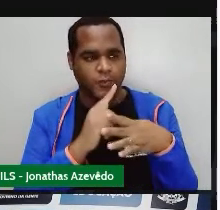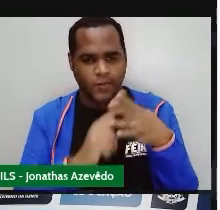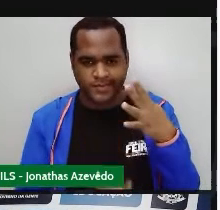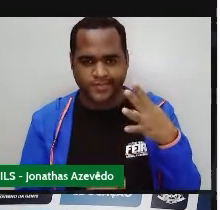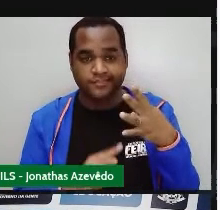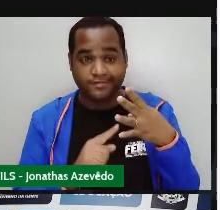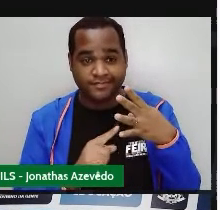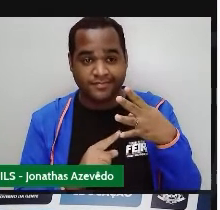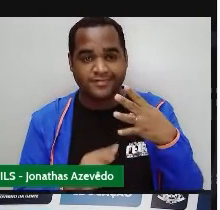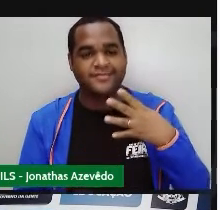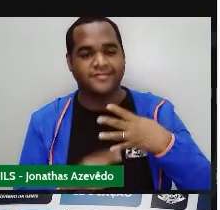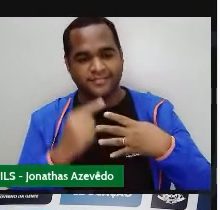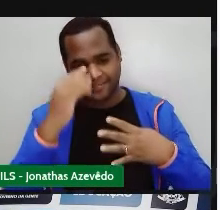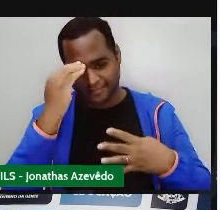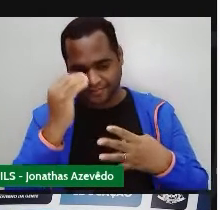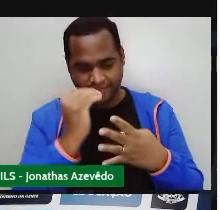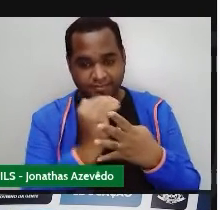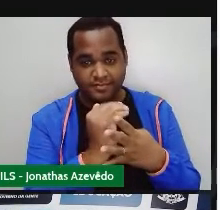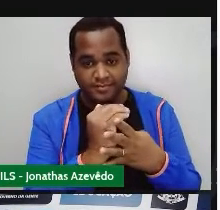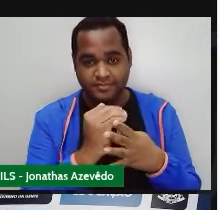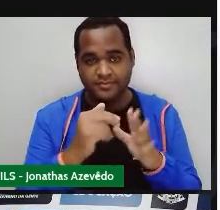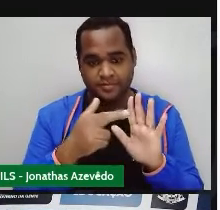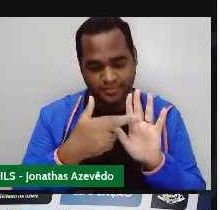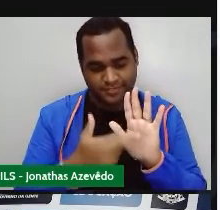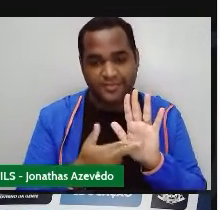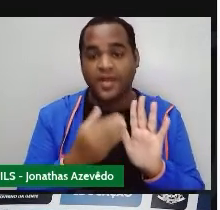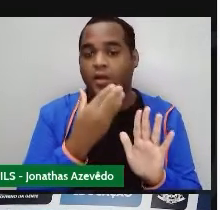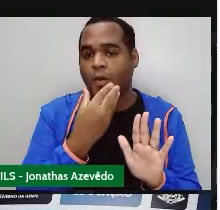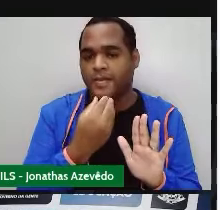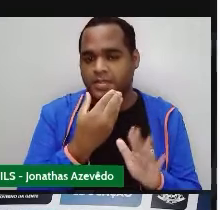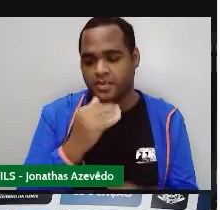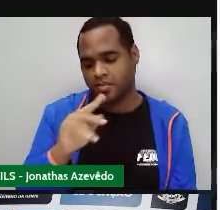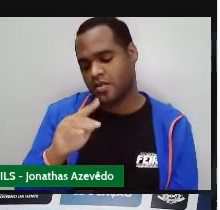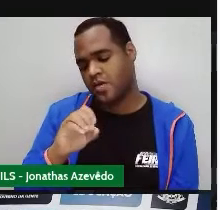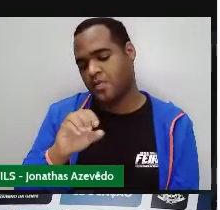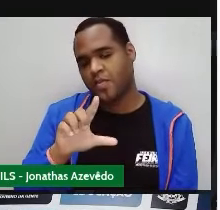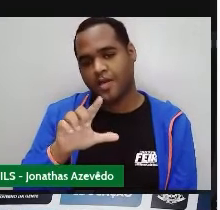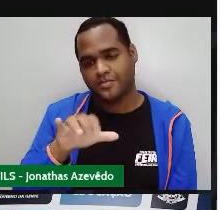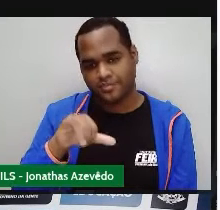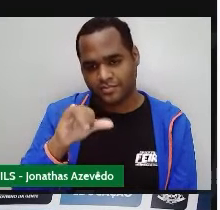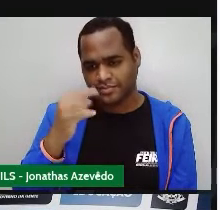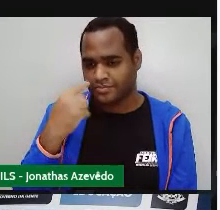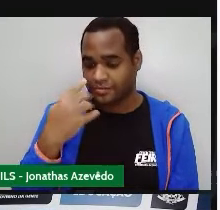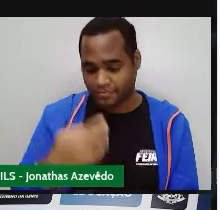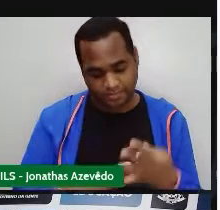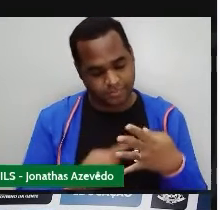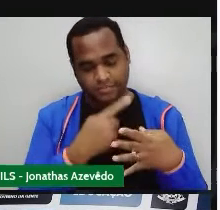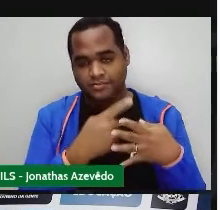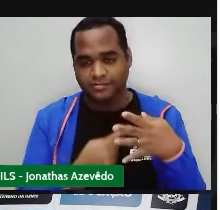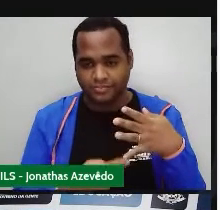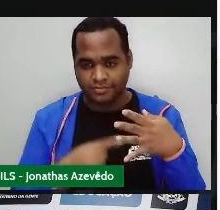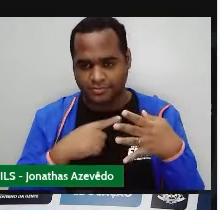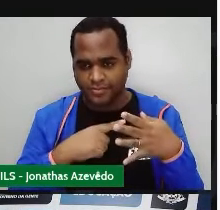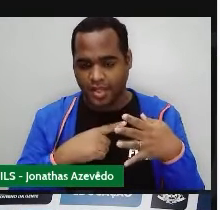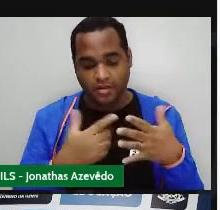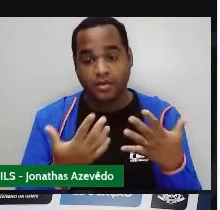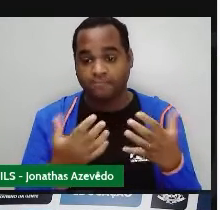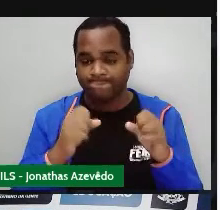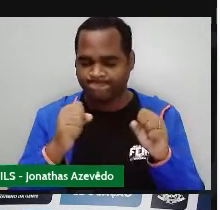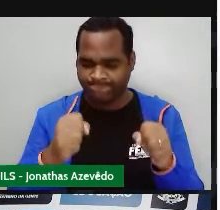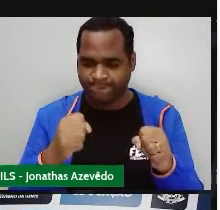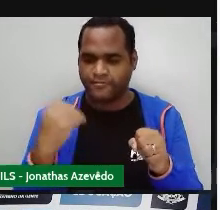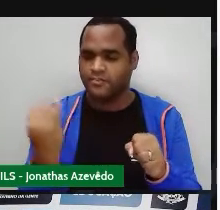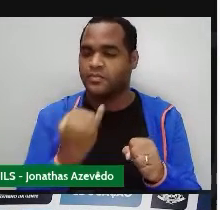Passos né desenvolvido pelo estudo do pó ler né são os quatro Passos aí